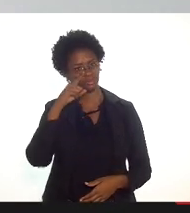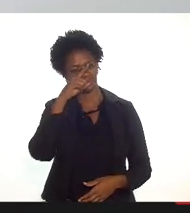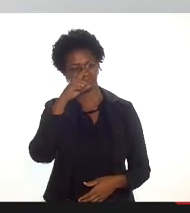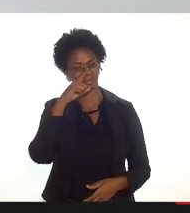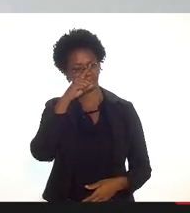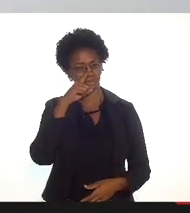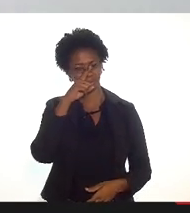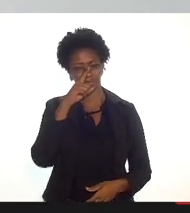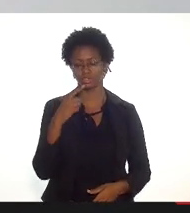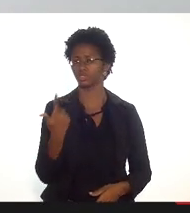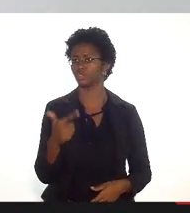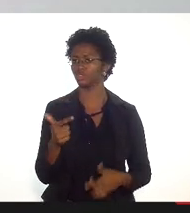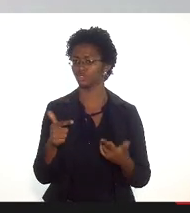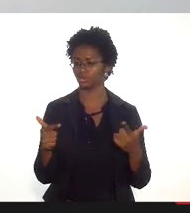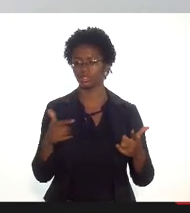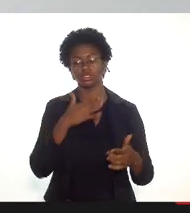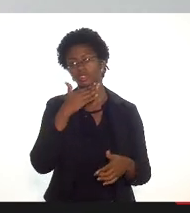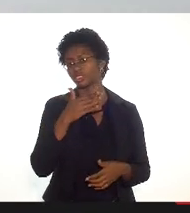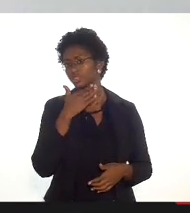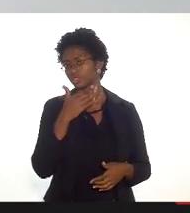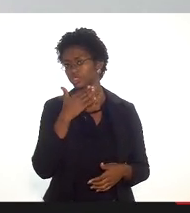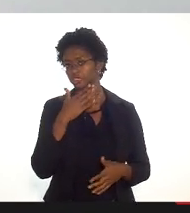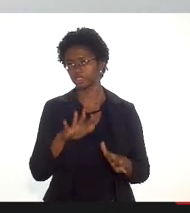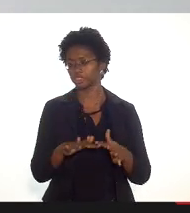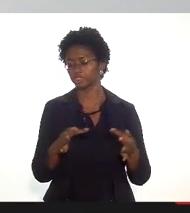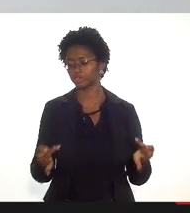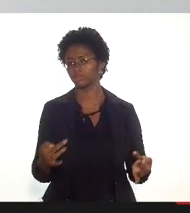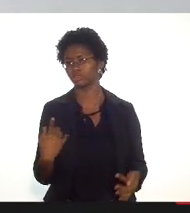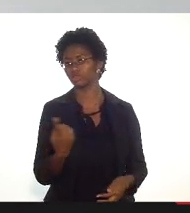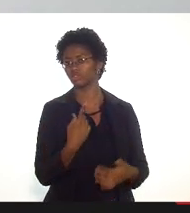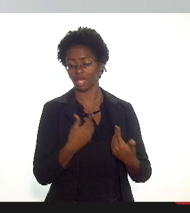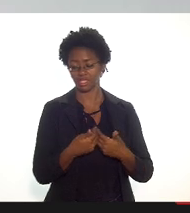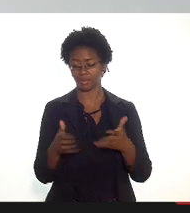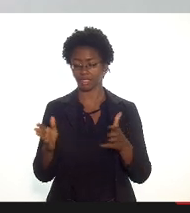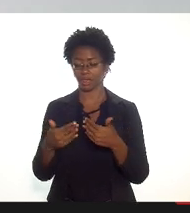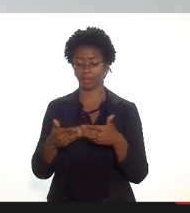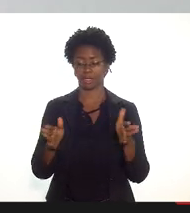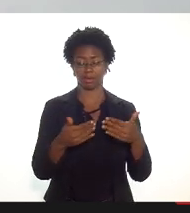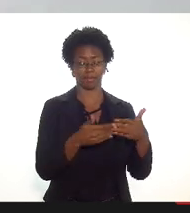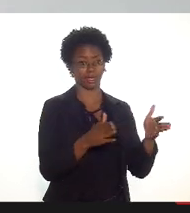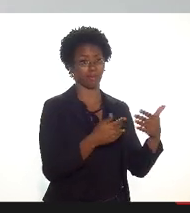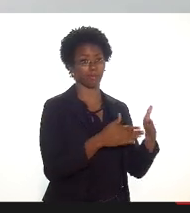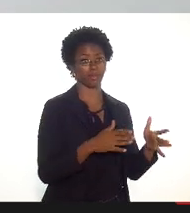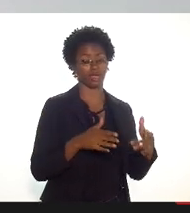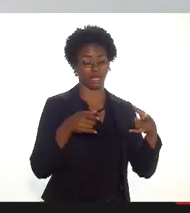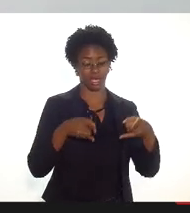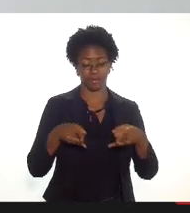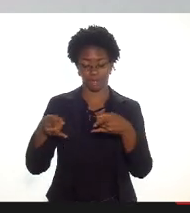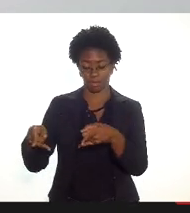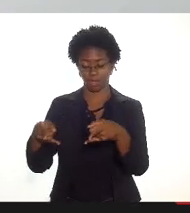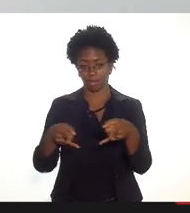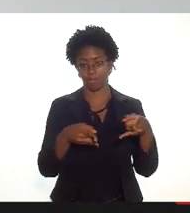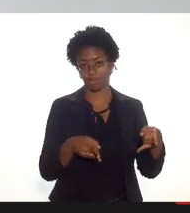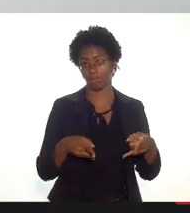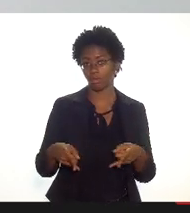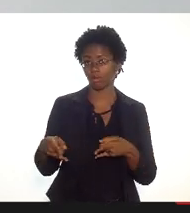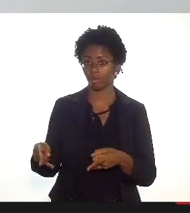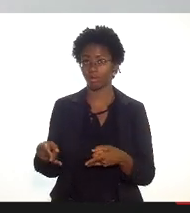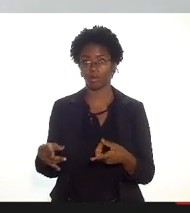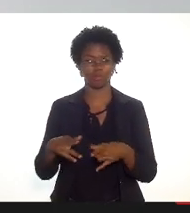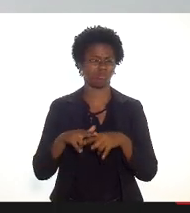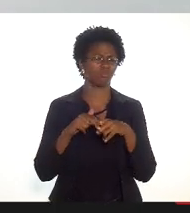de não ter, não adianta simplesmente nós abrirmos leitos, né? Leitos não funcionam de forma